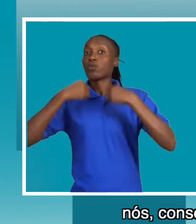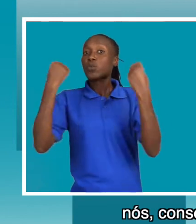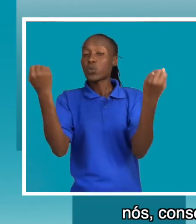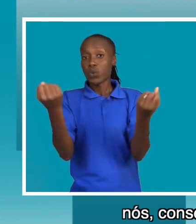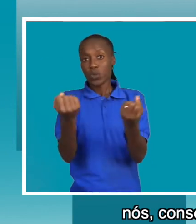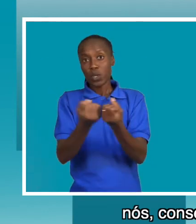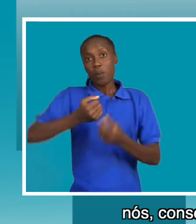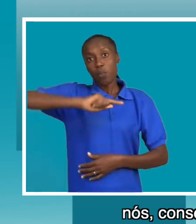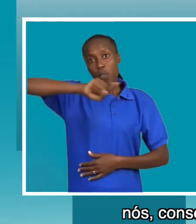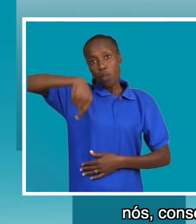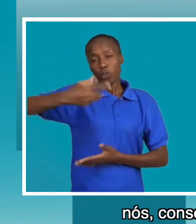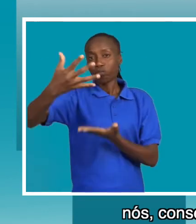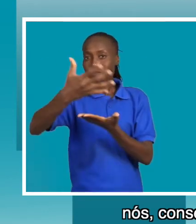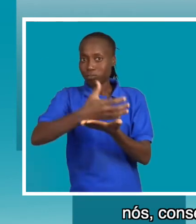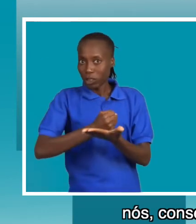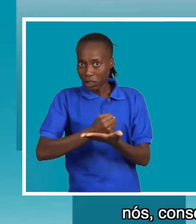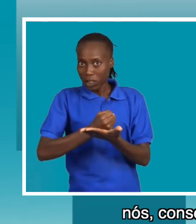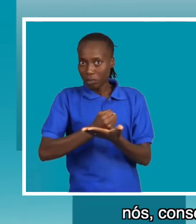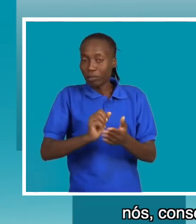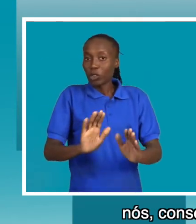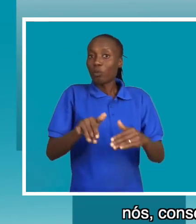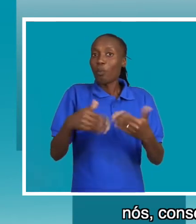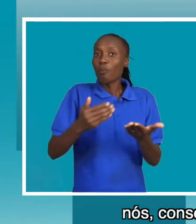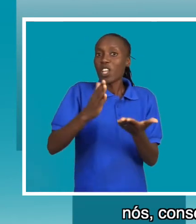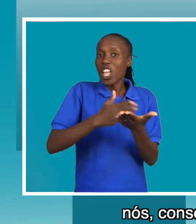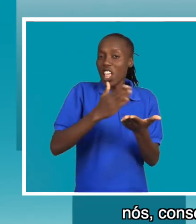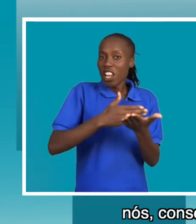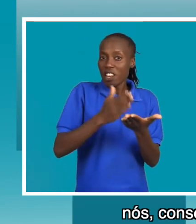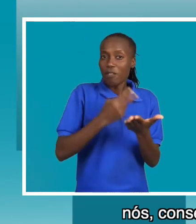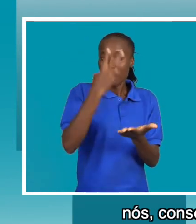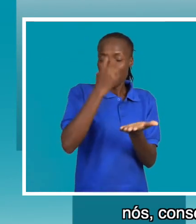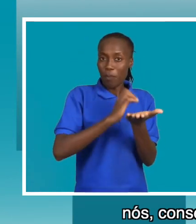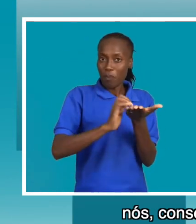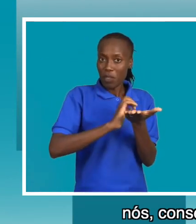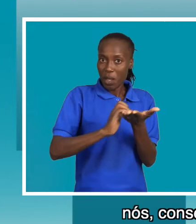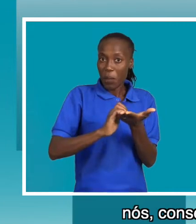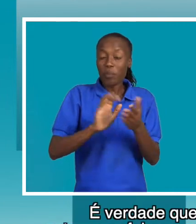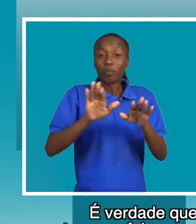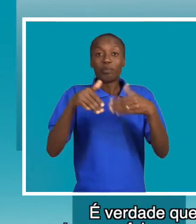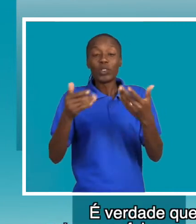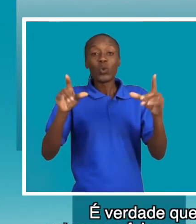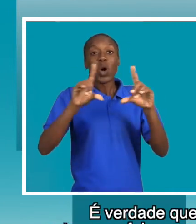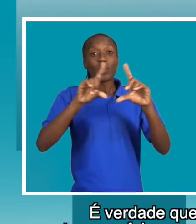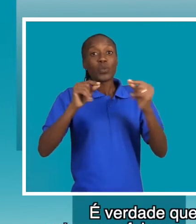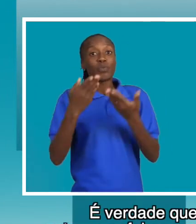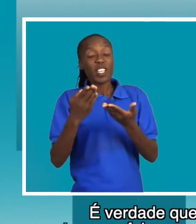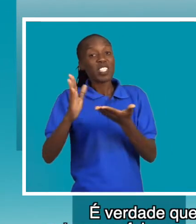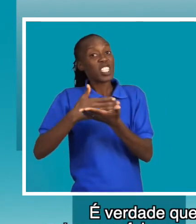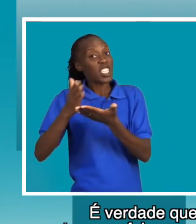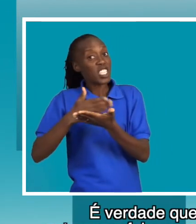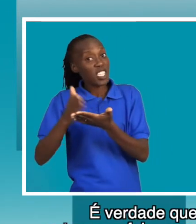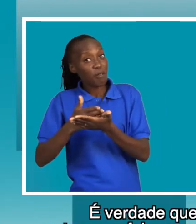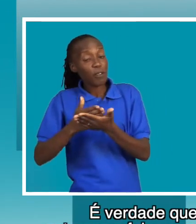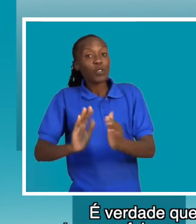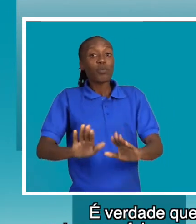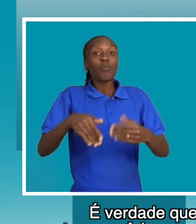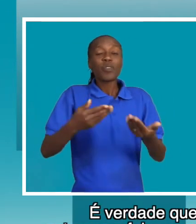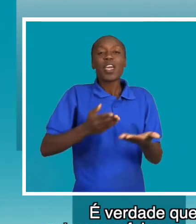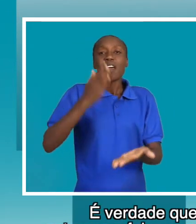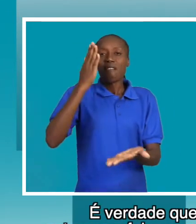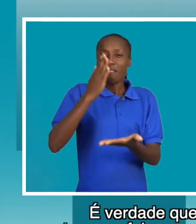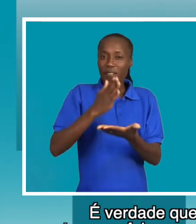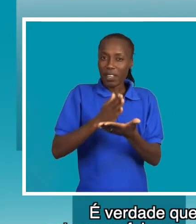nós conseguimos adquirir livros em braile, sobretudo livros didáticos. É verdade que